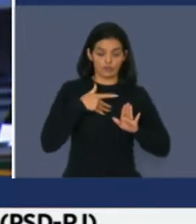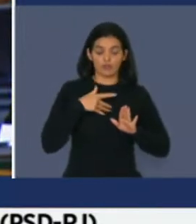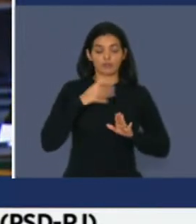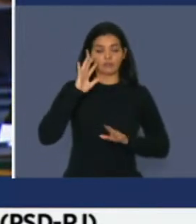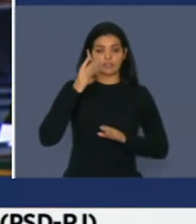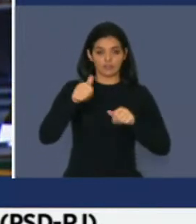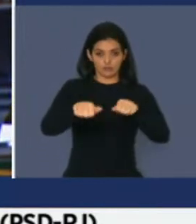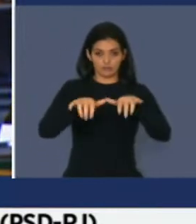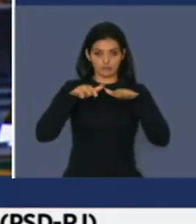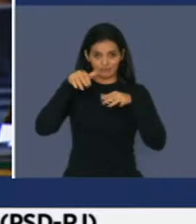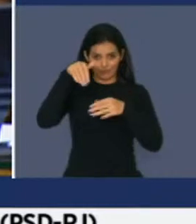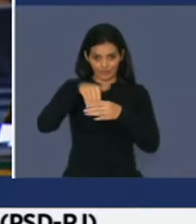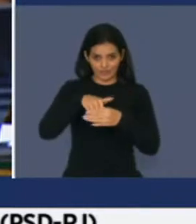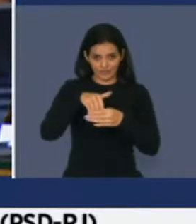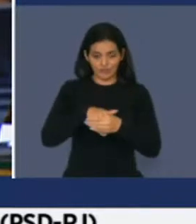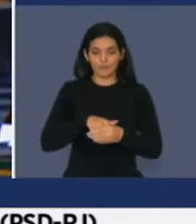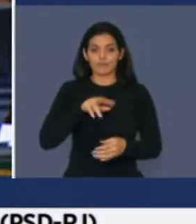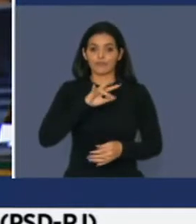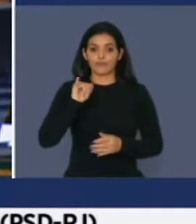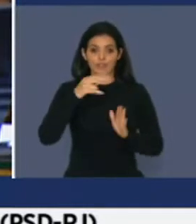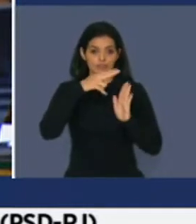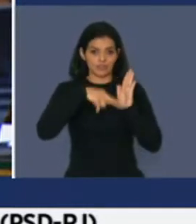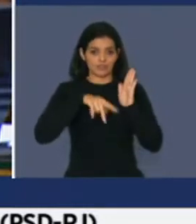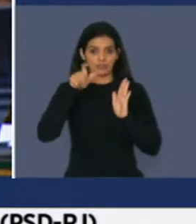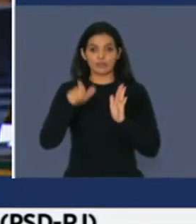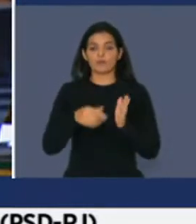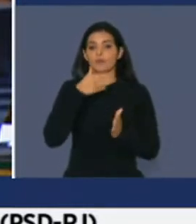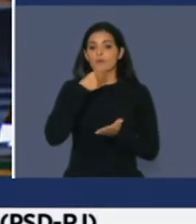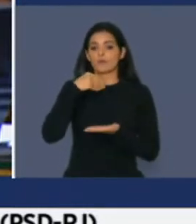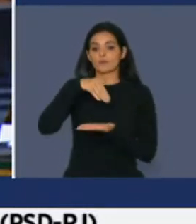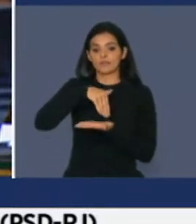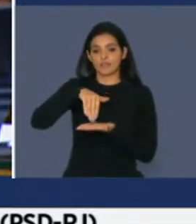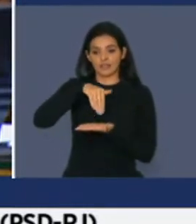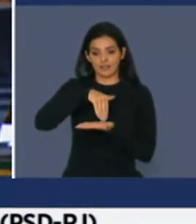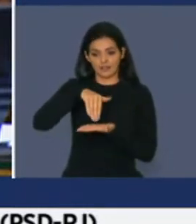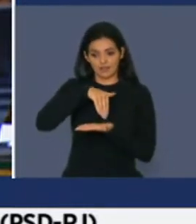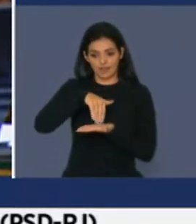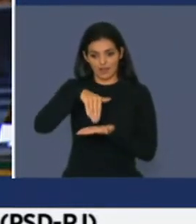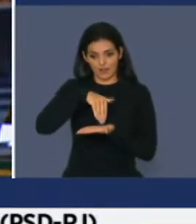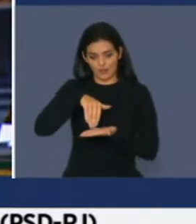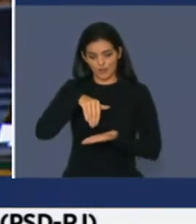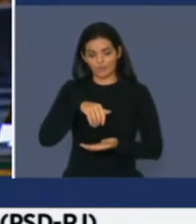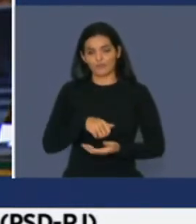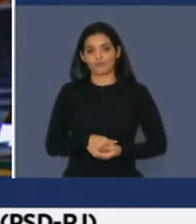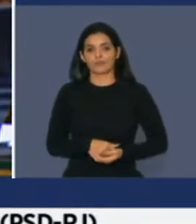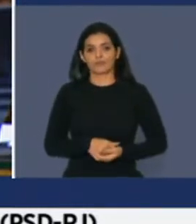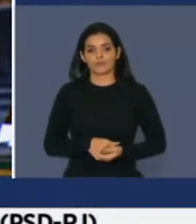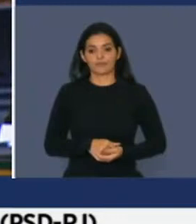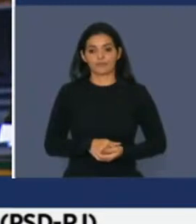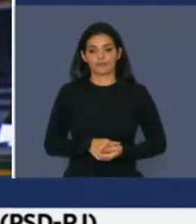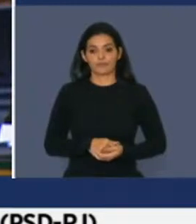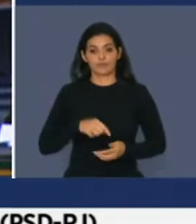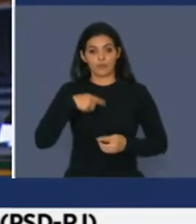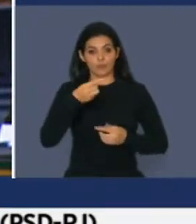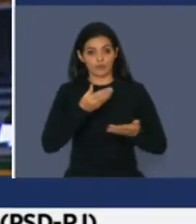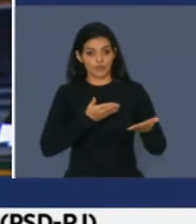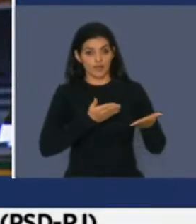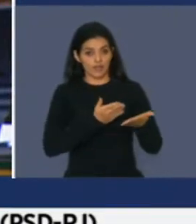plenário, que será lida pelo senhor secretário e a seguir promulgada.